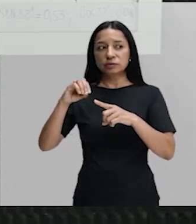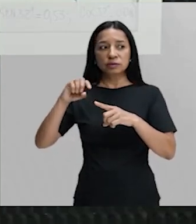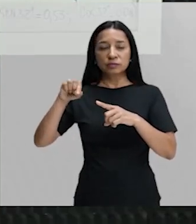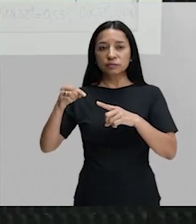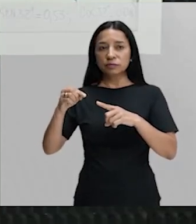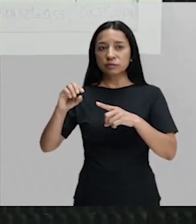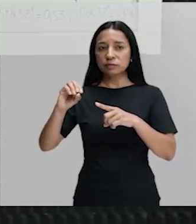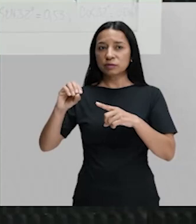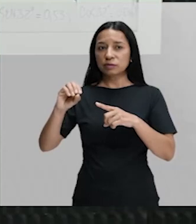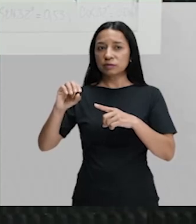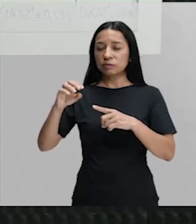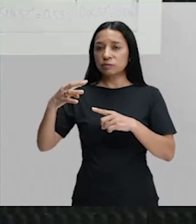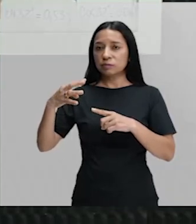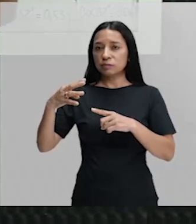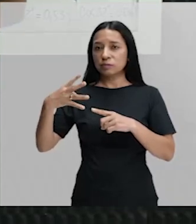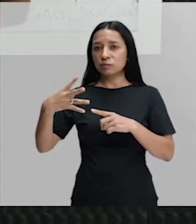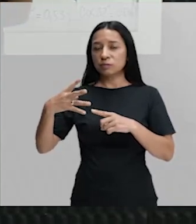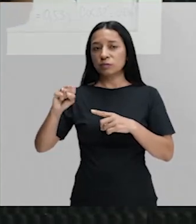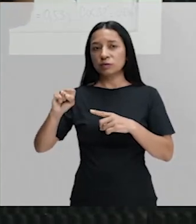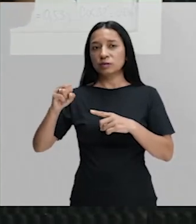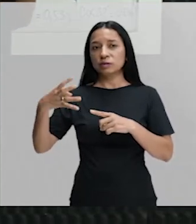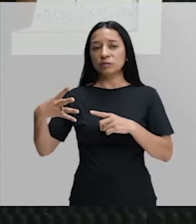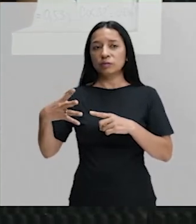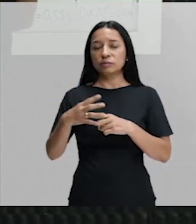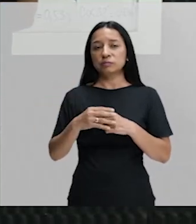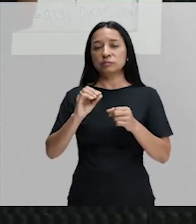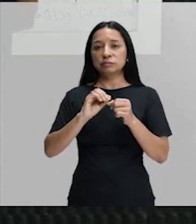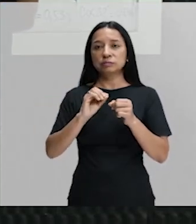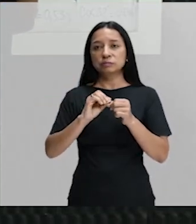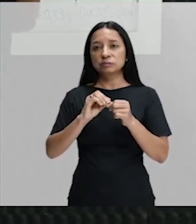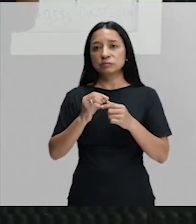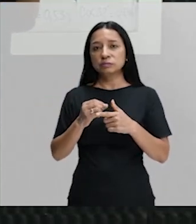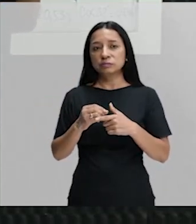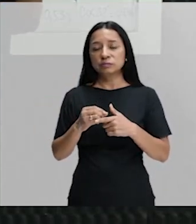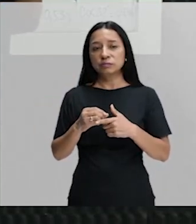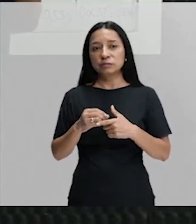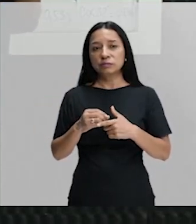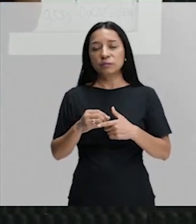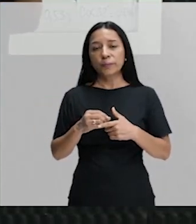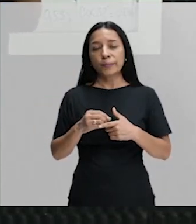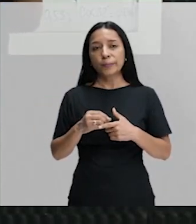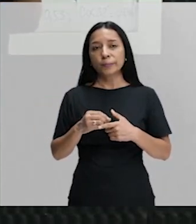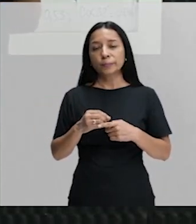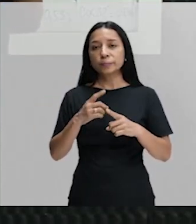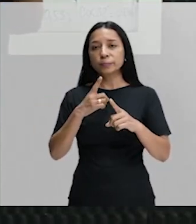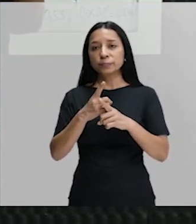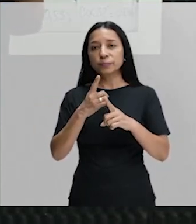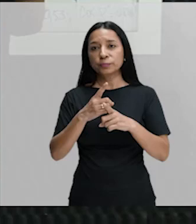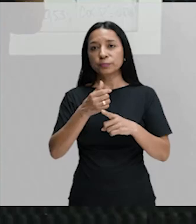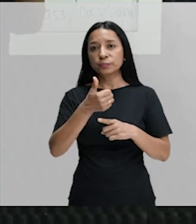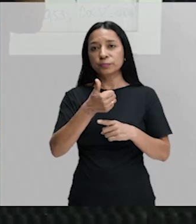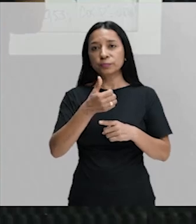Certo? Fazendo essa divisão, você vai encontrar aí aproximadamente